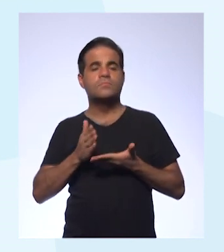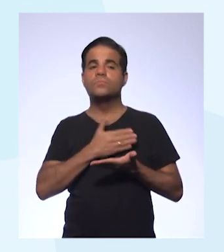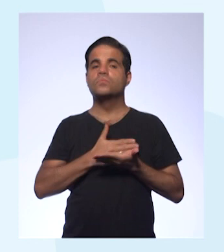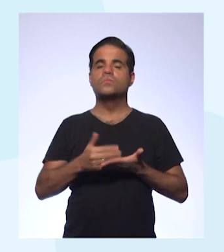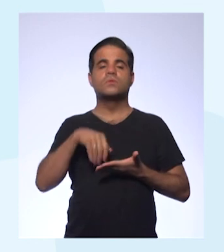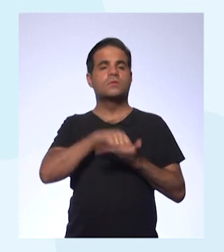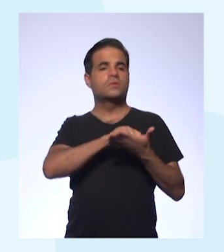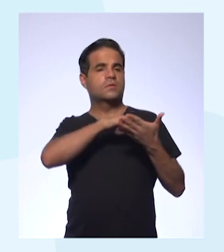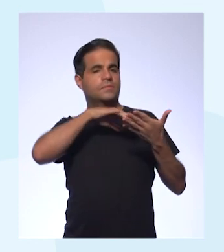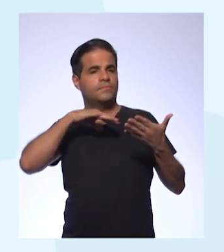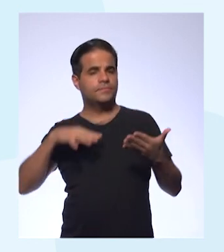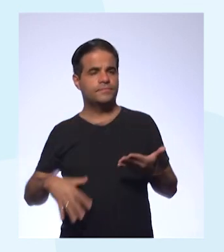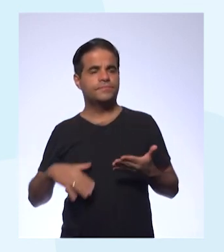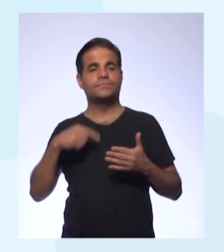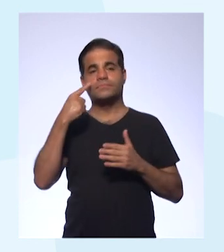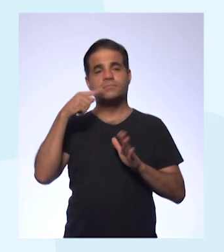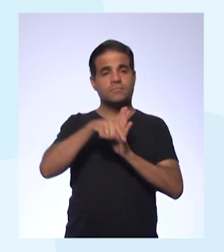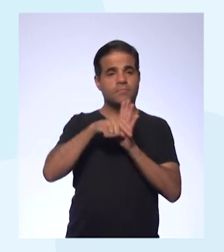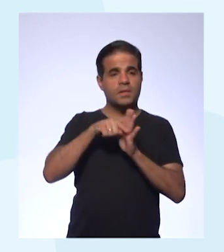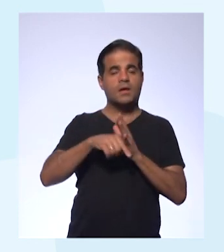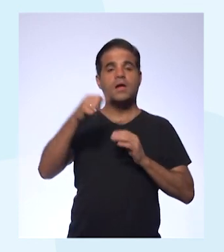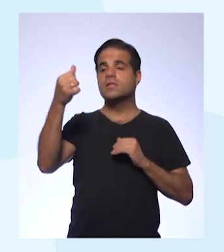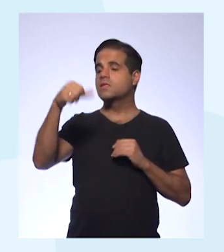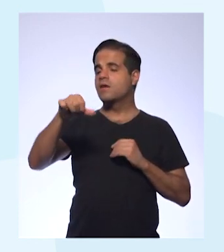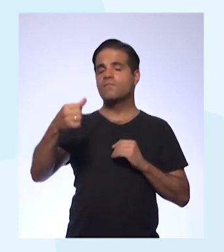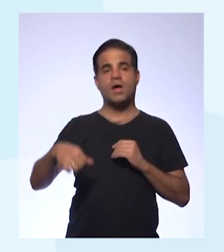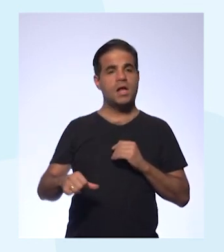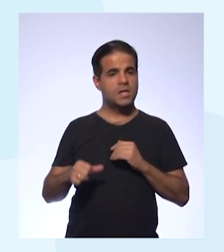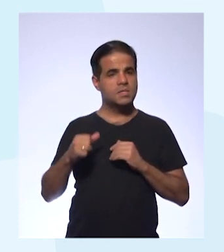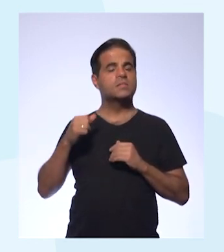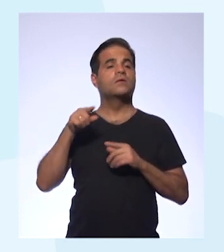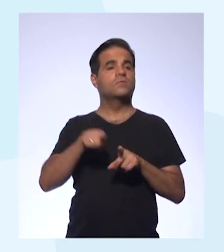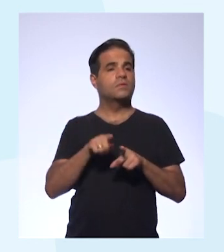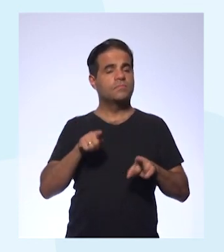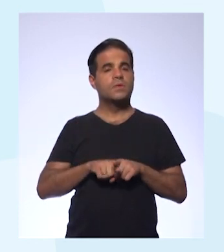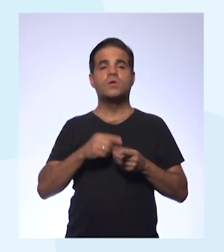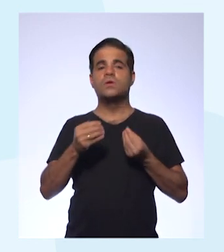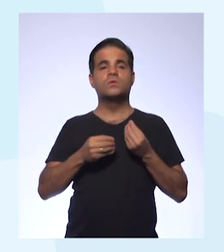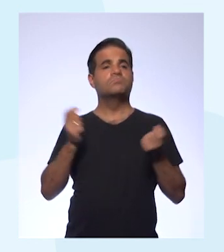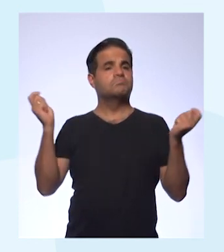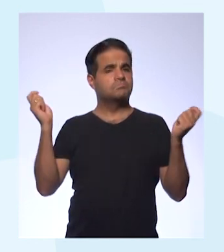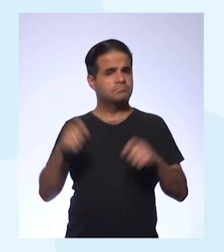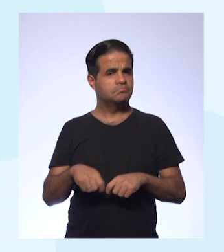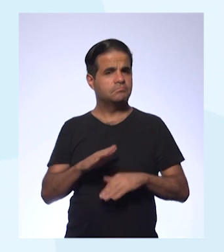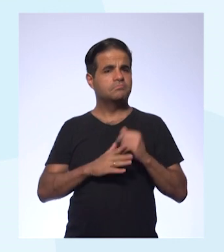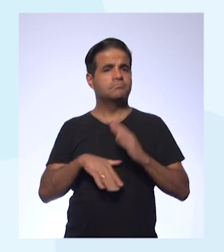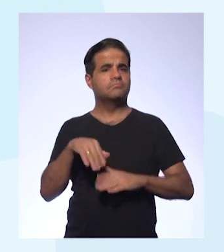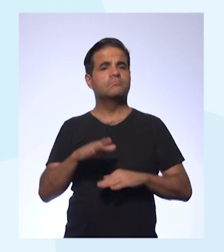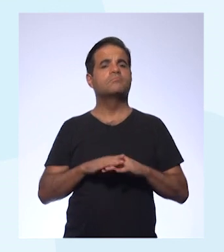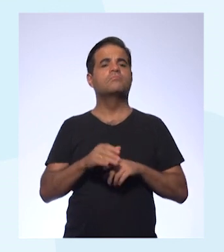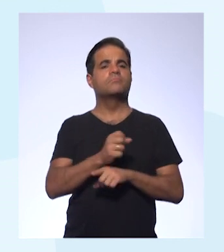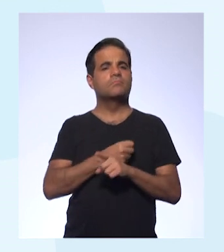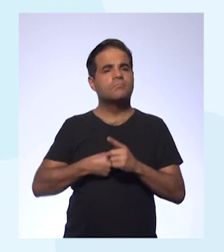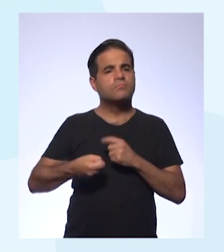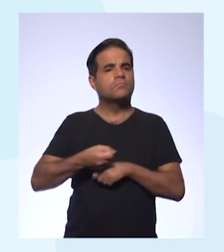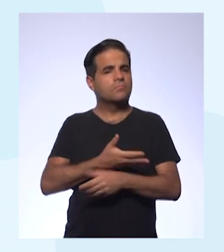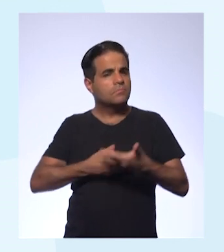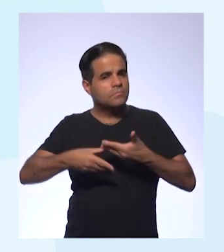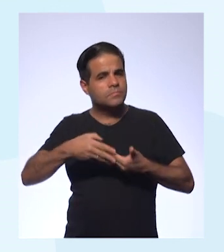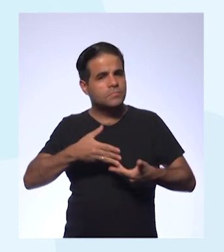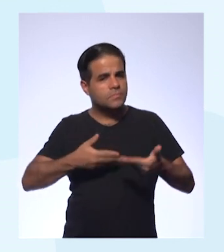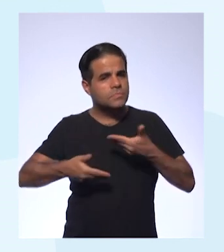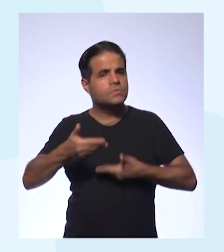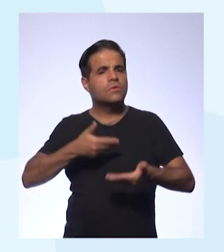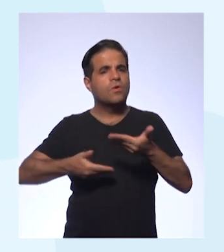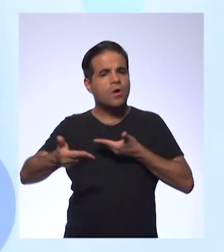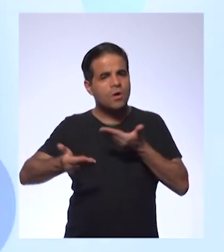da atividade gamificada de avaliação formativa de competências socioemocionais. Então,